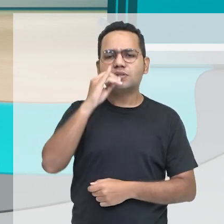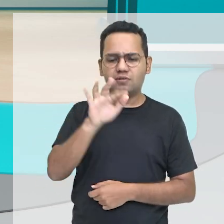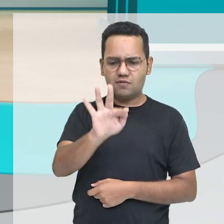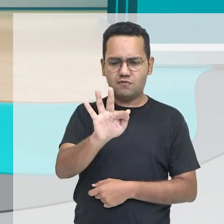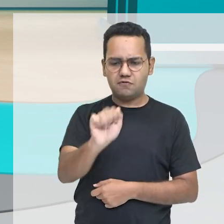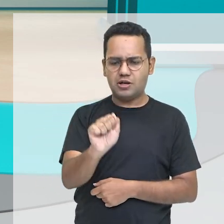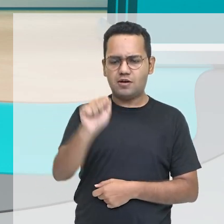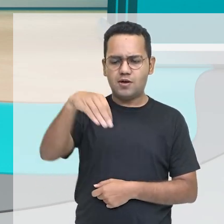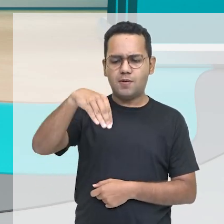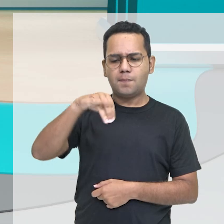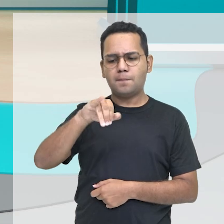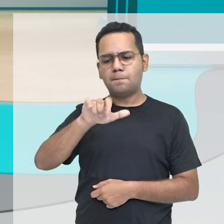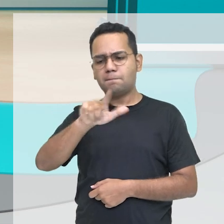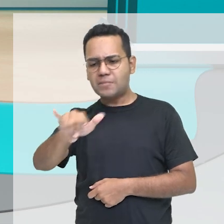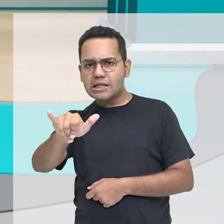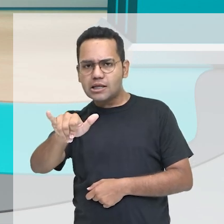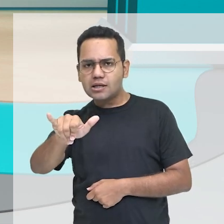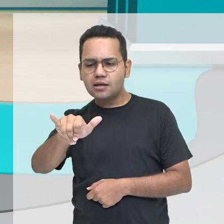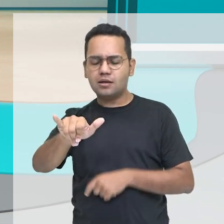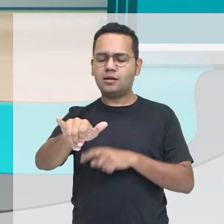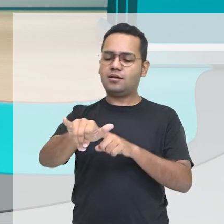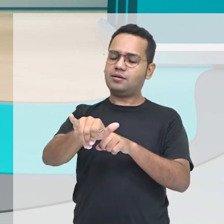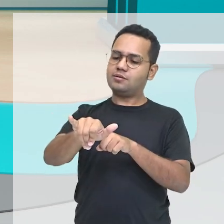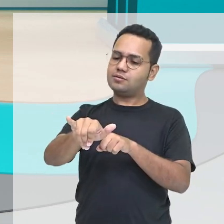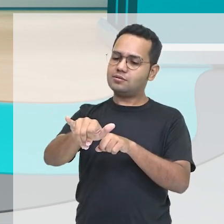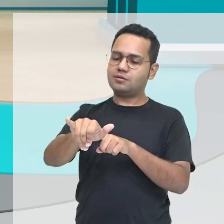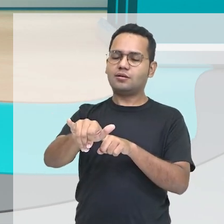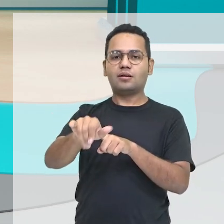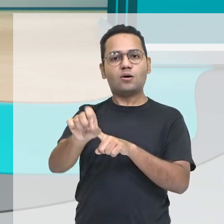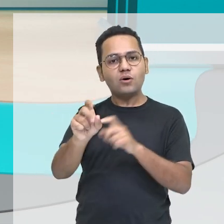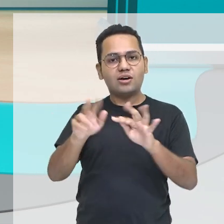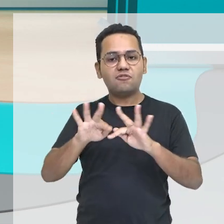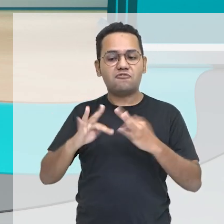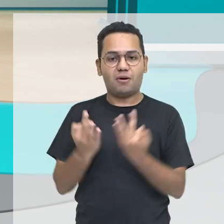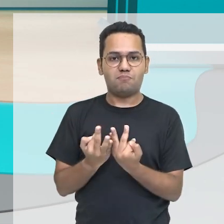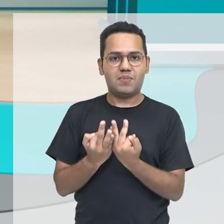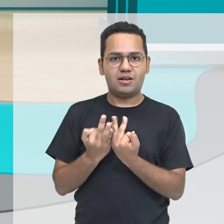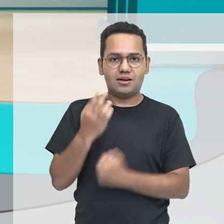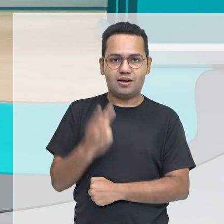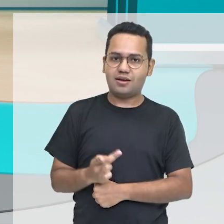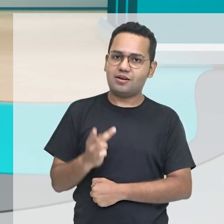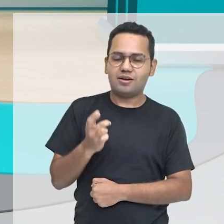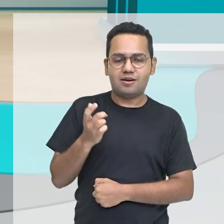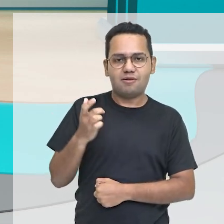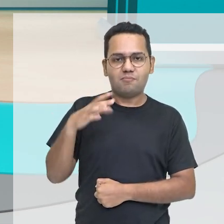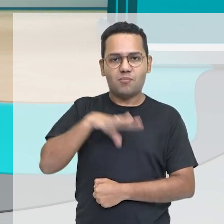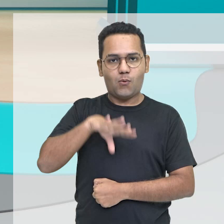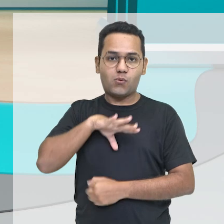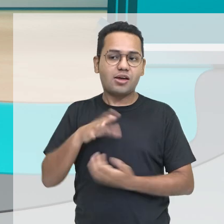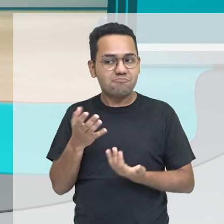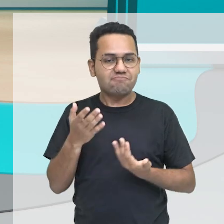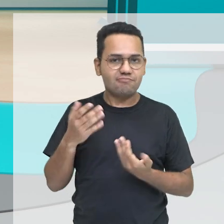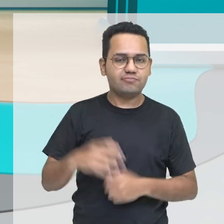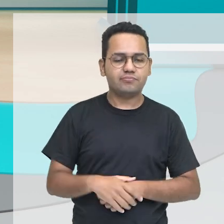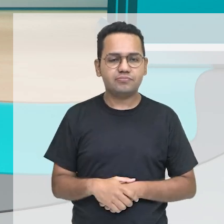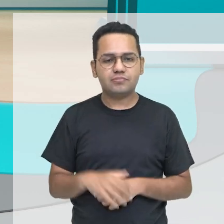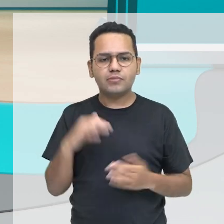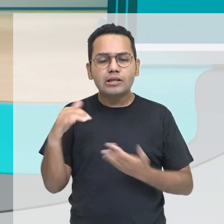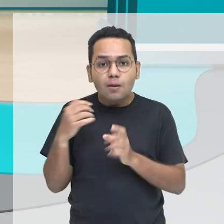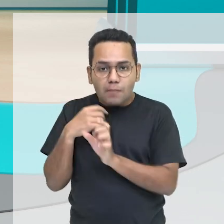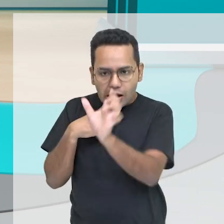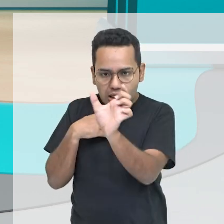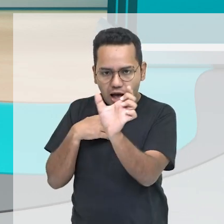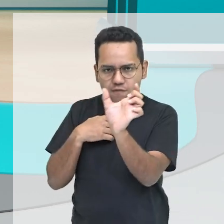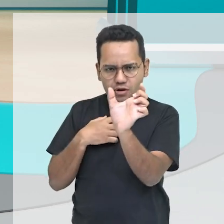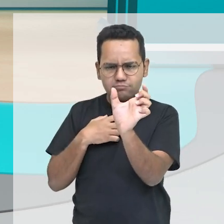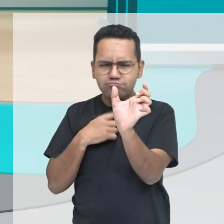com família. Então prestem bastante atenção nesses cognatos, ok? Para que vocês possam entender melhor